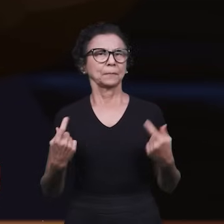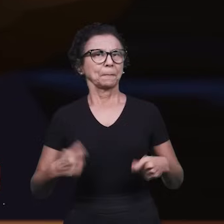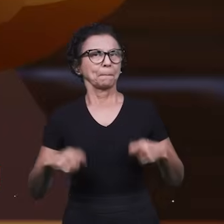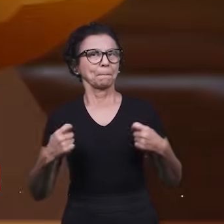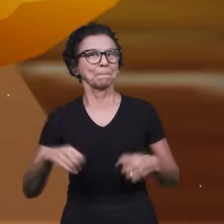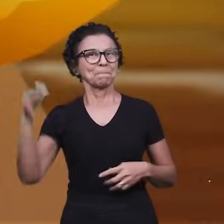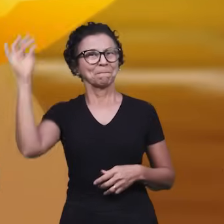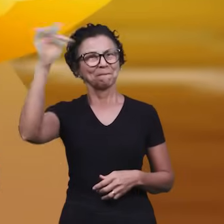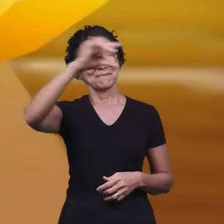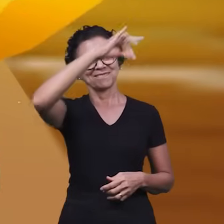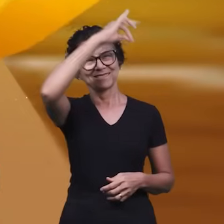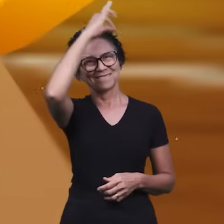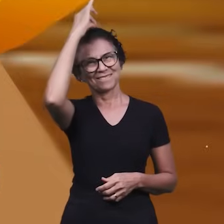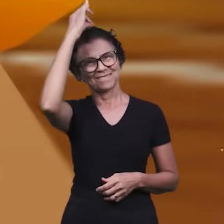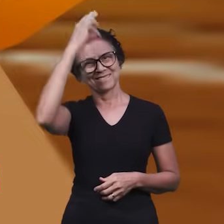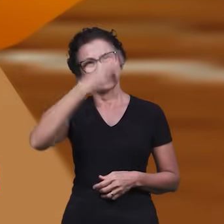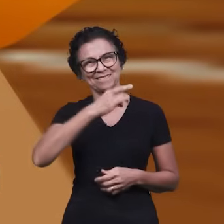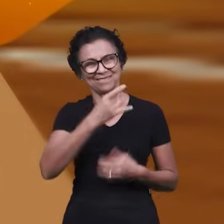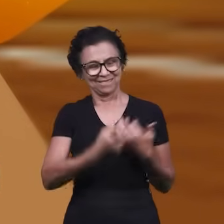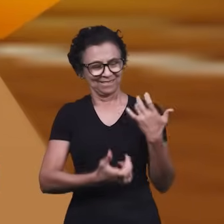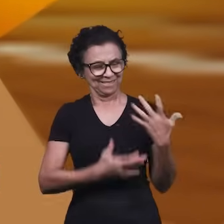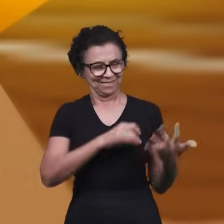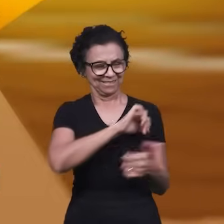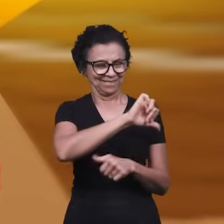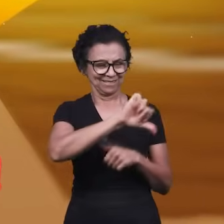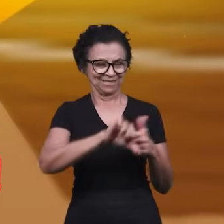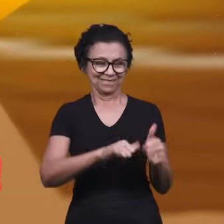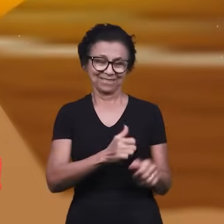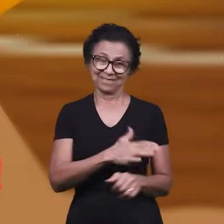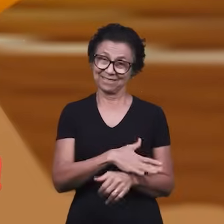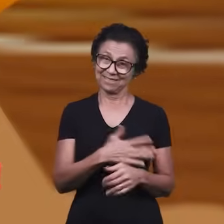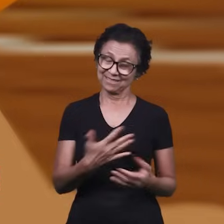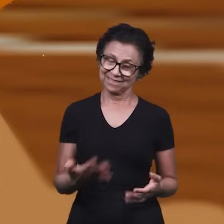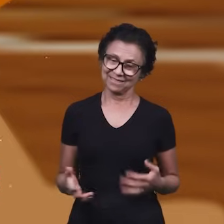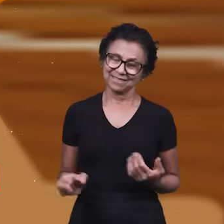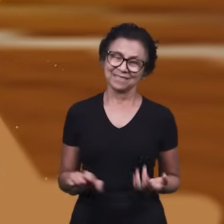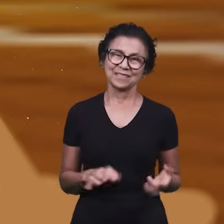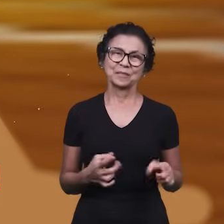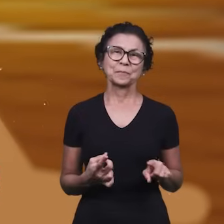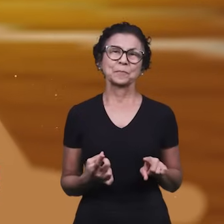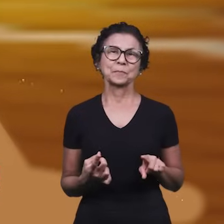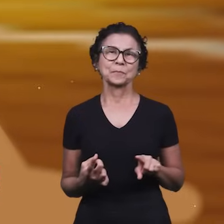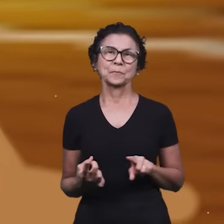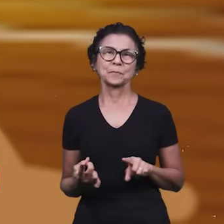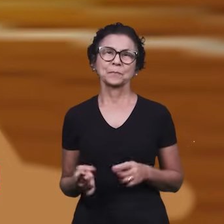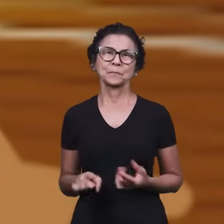Enche a candeia e brilha o fogo do